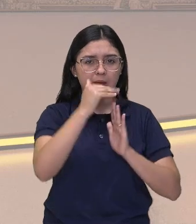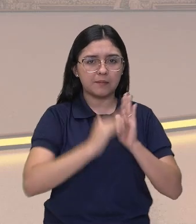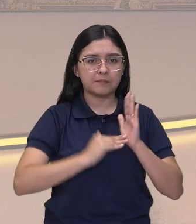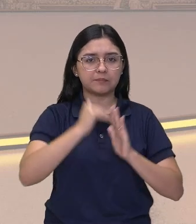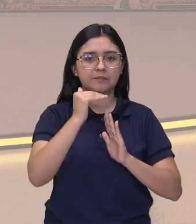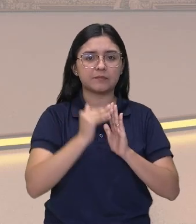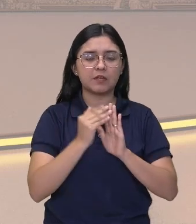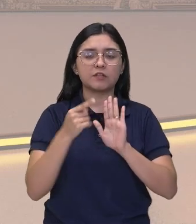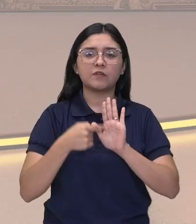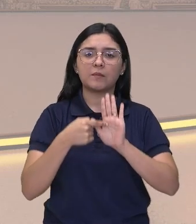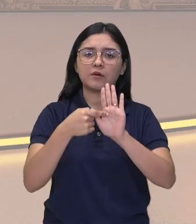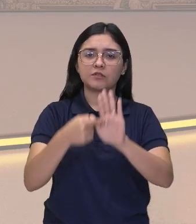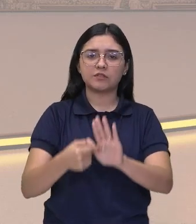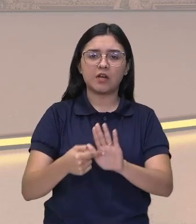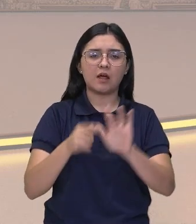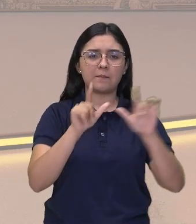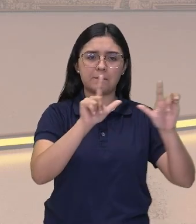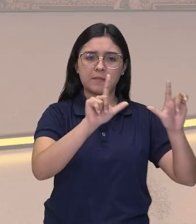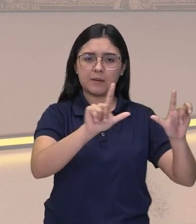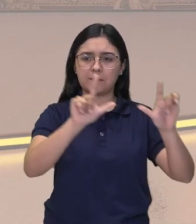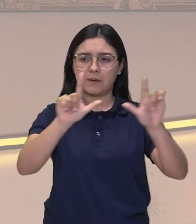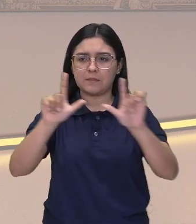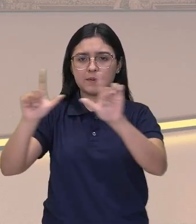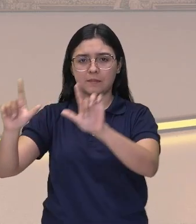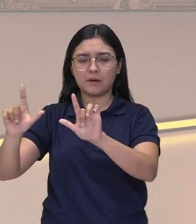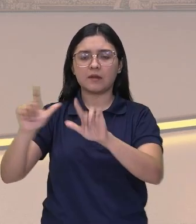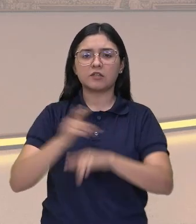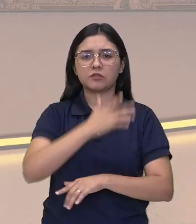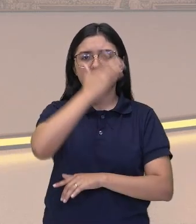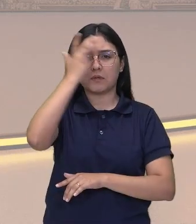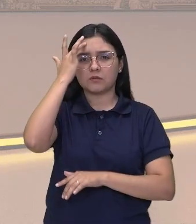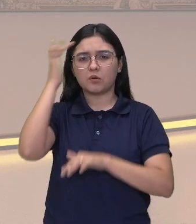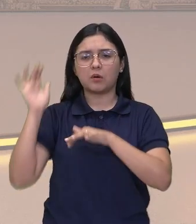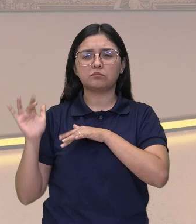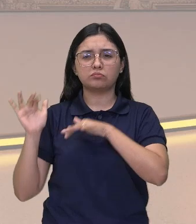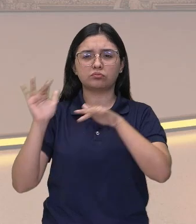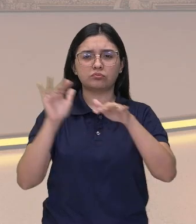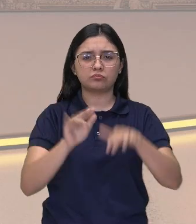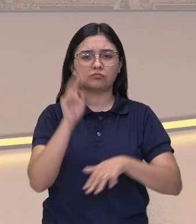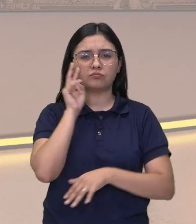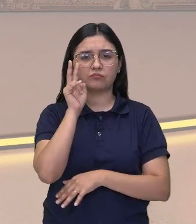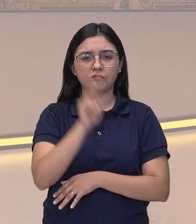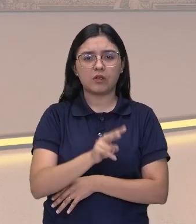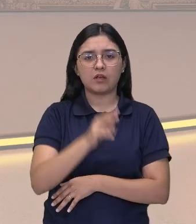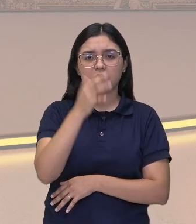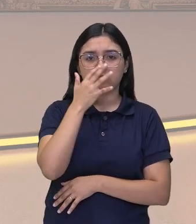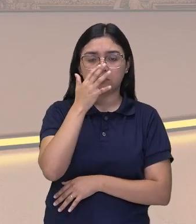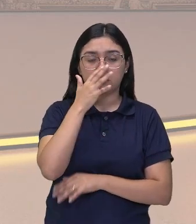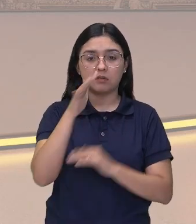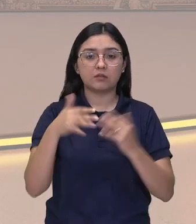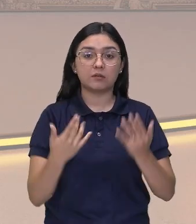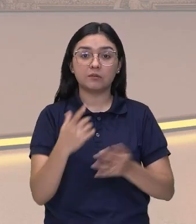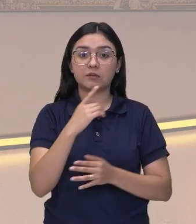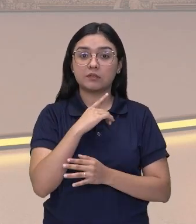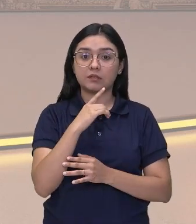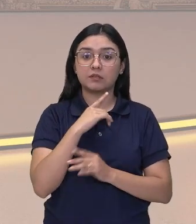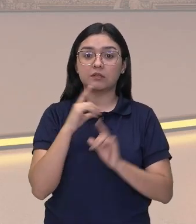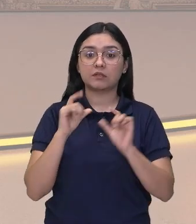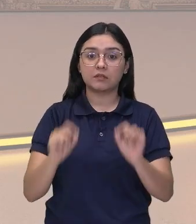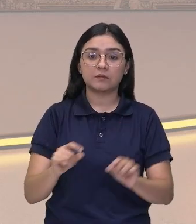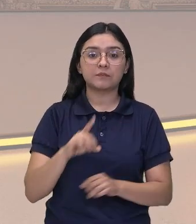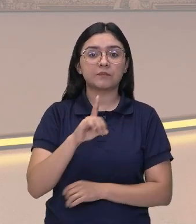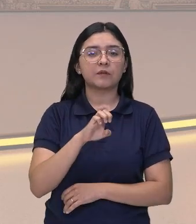mesmo? Mostrar, então, essas artes para que o mundo todo saiba. Então, exatamente, também nós temos aqui, olha só, o Dedo